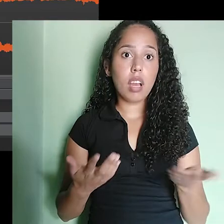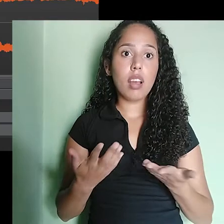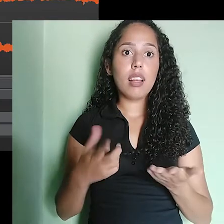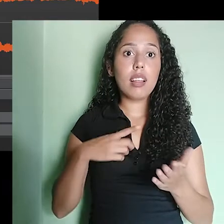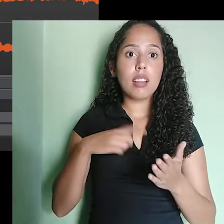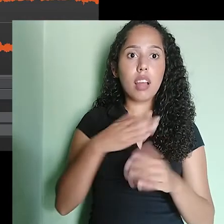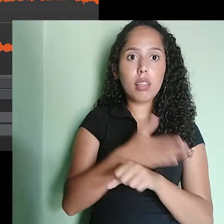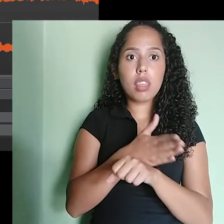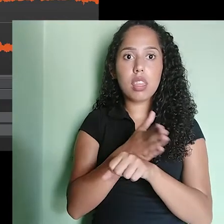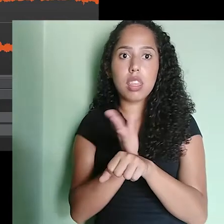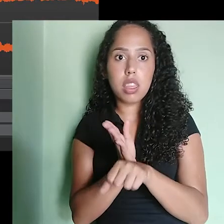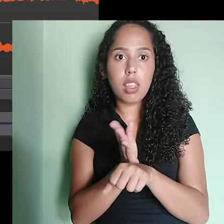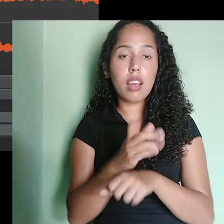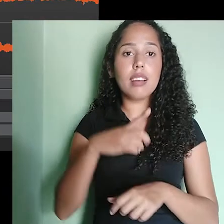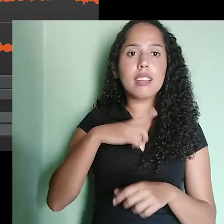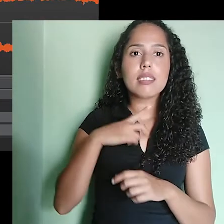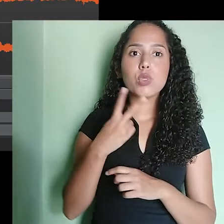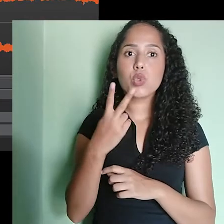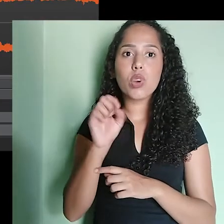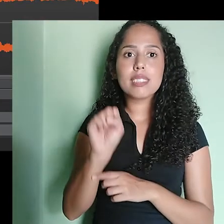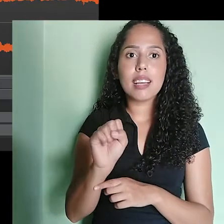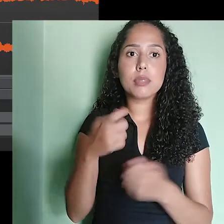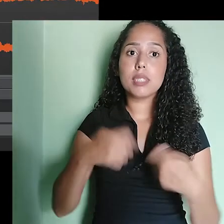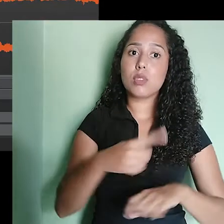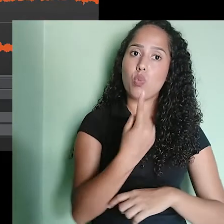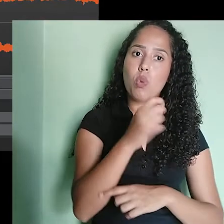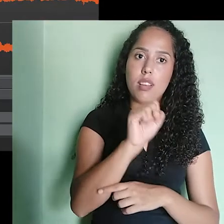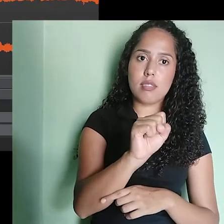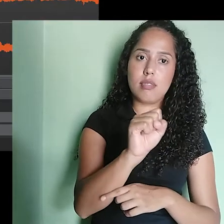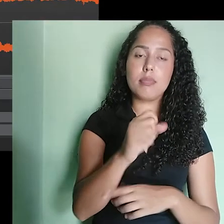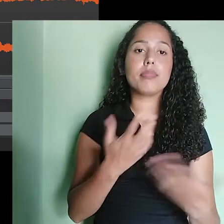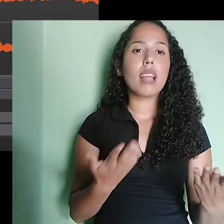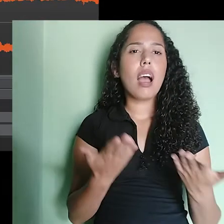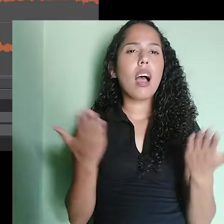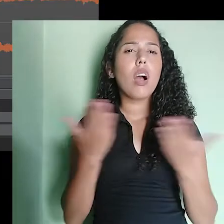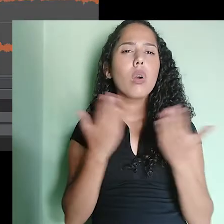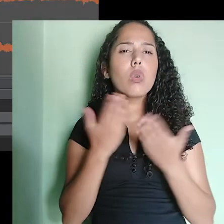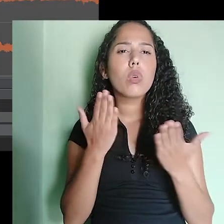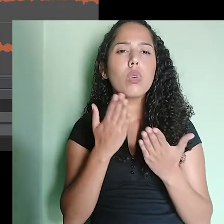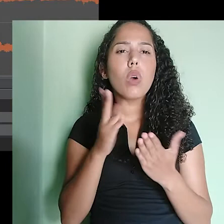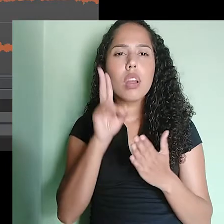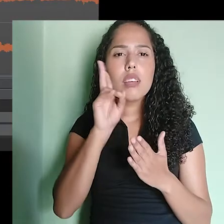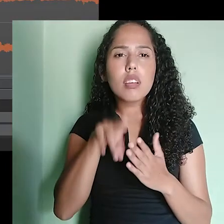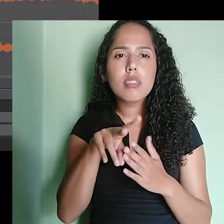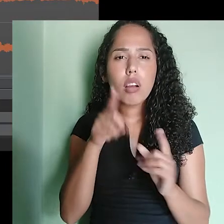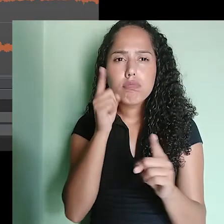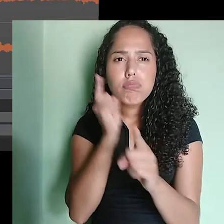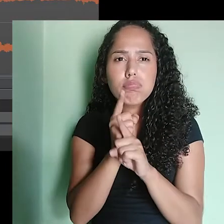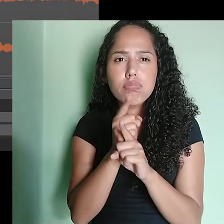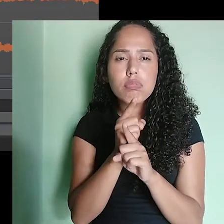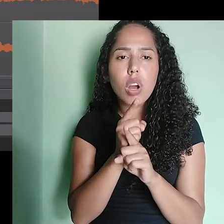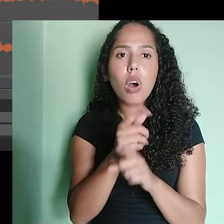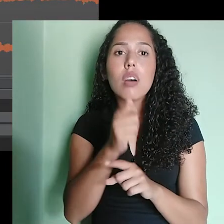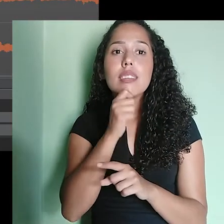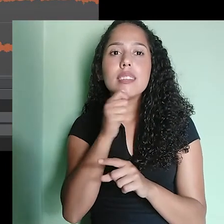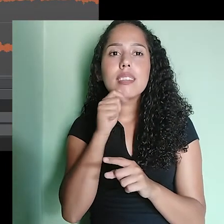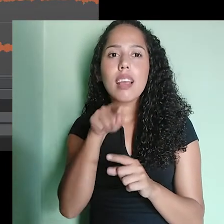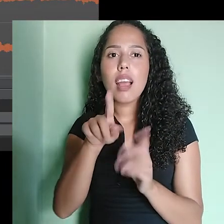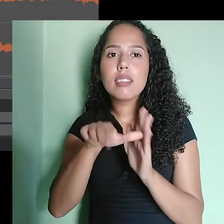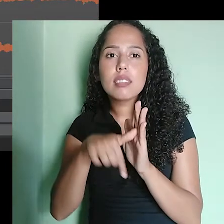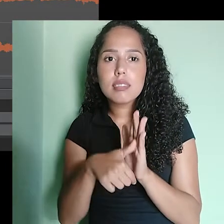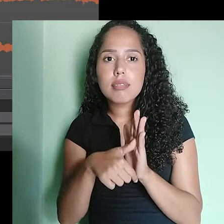Então, tem 2 S aqui, era para ter só um. Tá? Vamos ouvir sem essa voz aqui que está